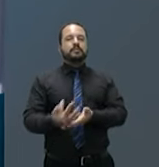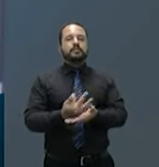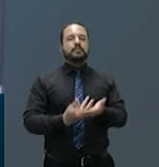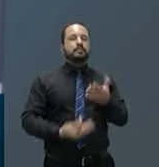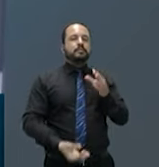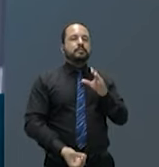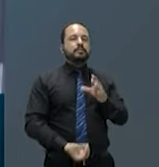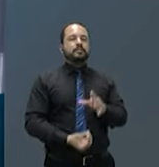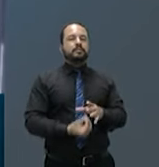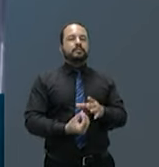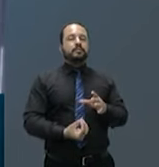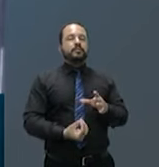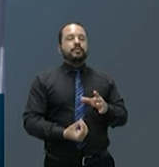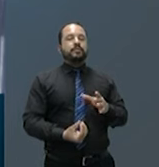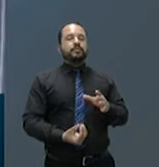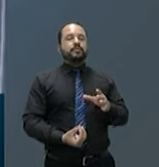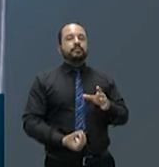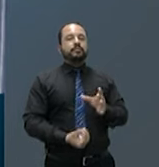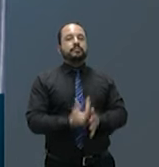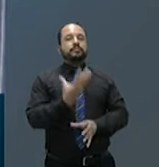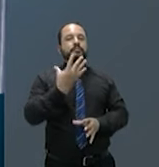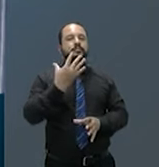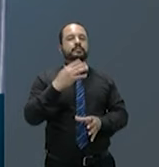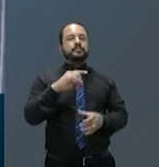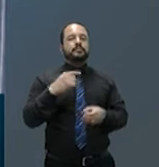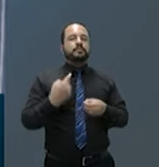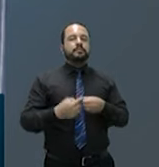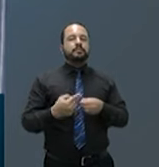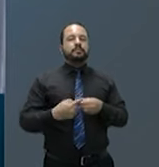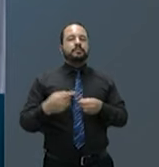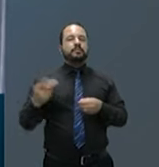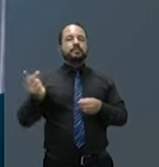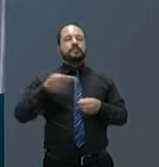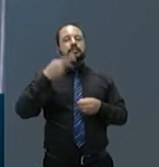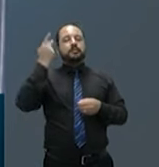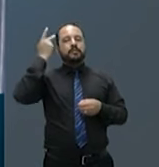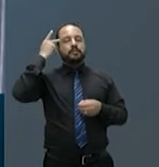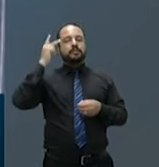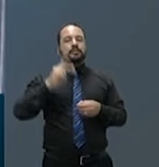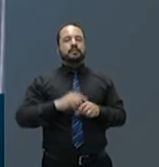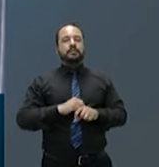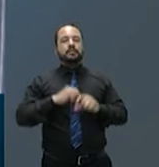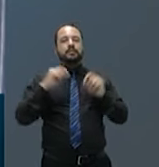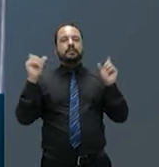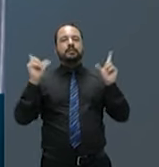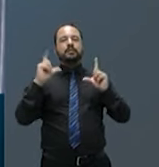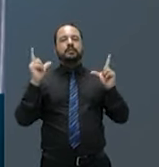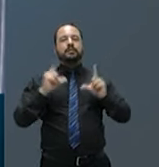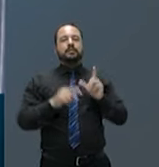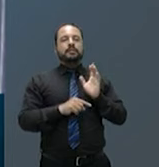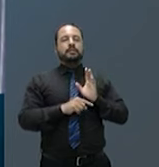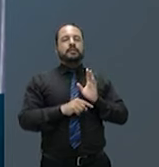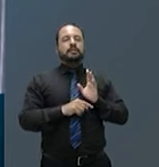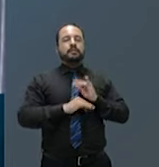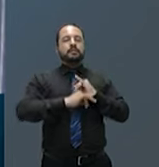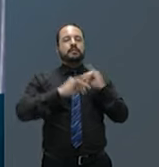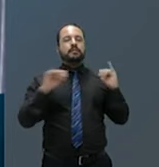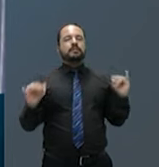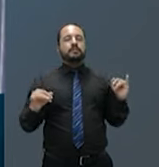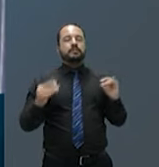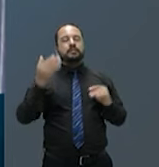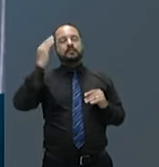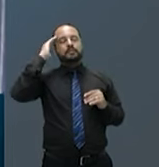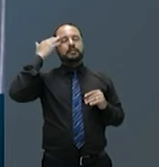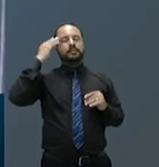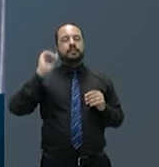de São Paulo. Não se trata aqui, é bom alertar desde logo, de alteração do entendimento